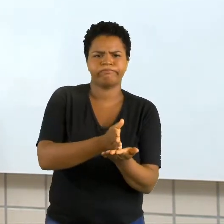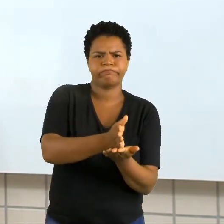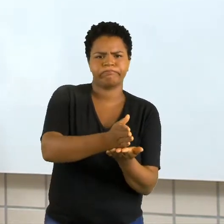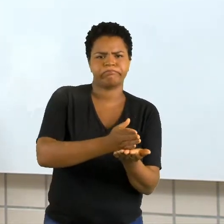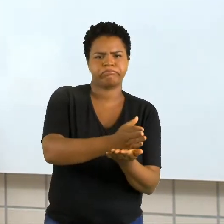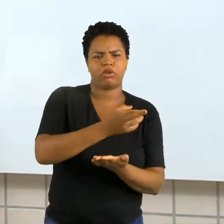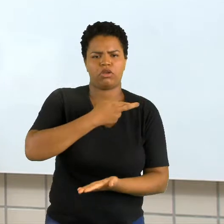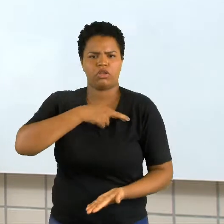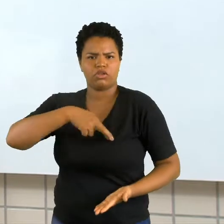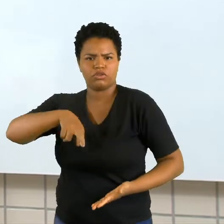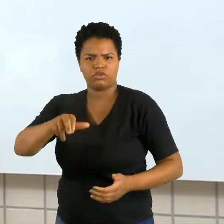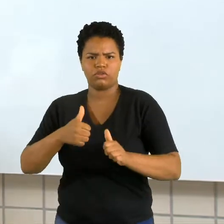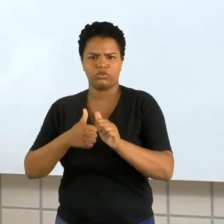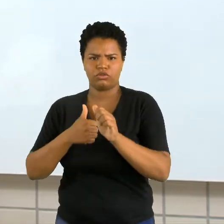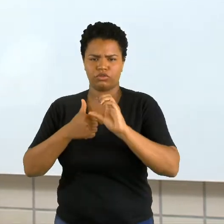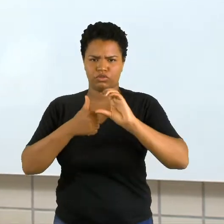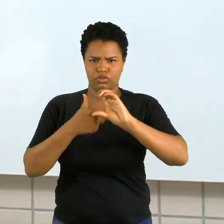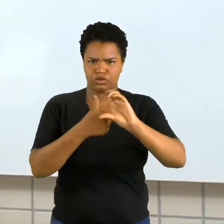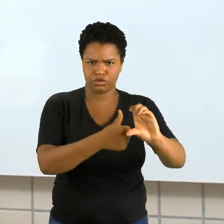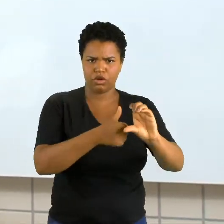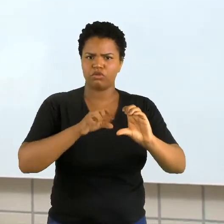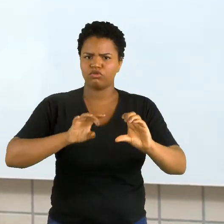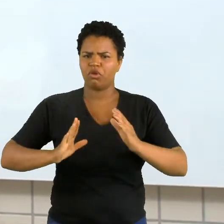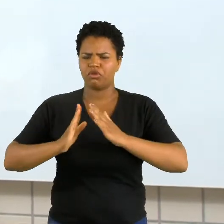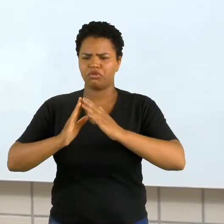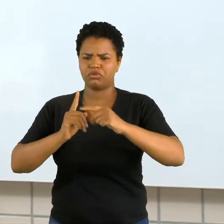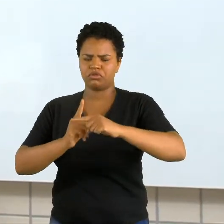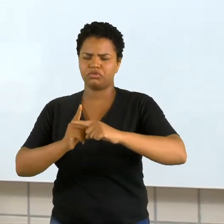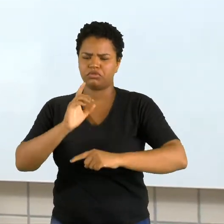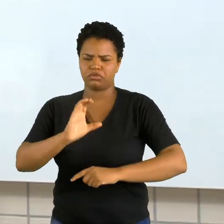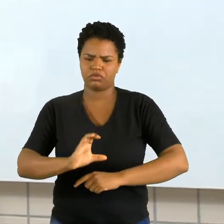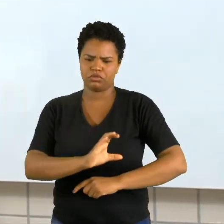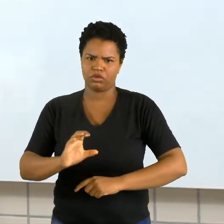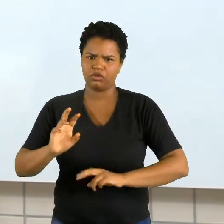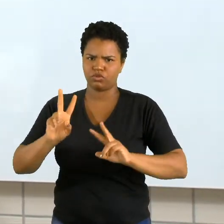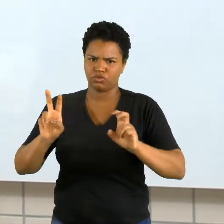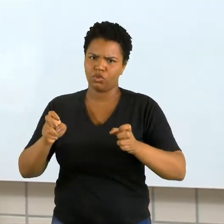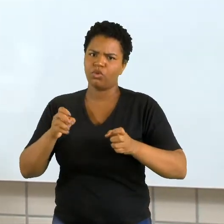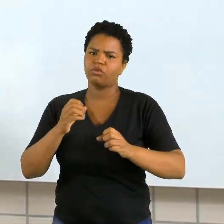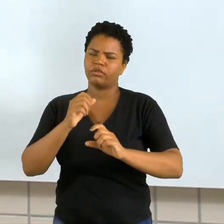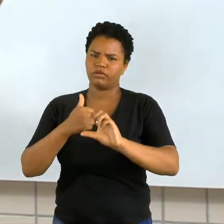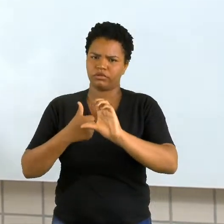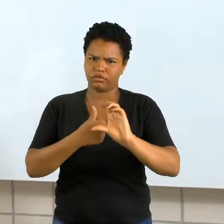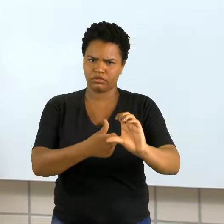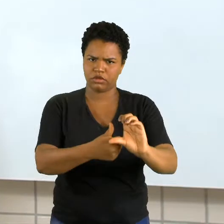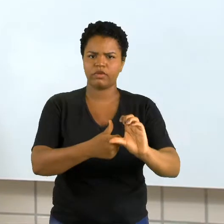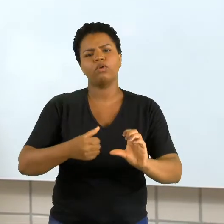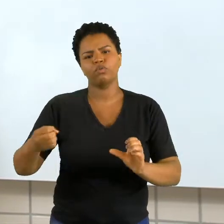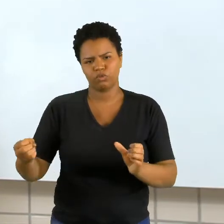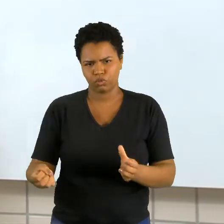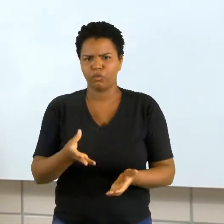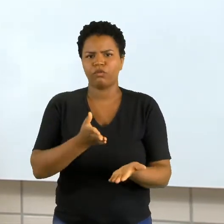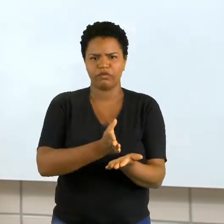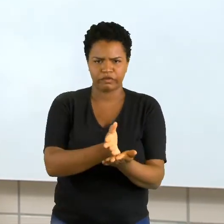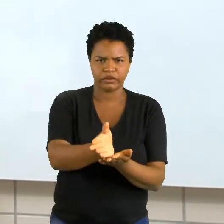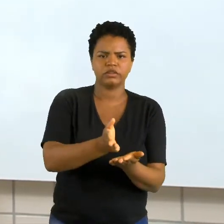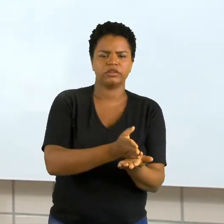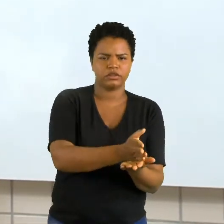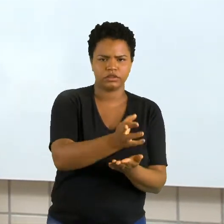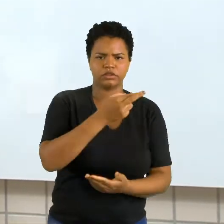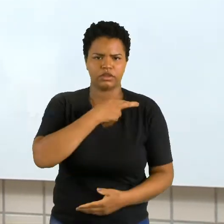cristianismo. Não só mais a Igreja Católica pregando sobre o cristianismo, mas agora vai surgir novas vertentes religiosas também